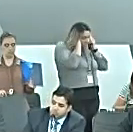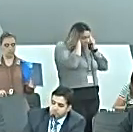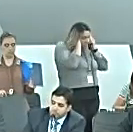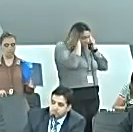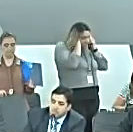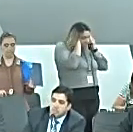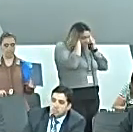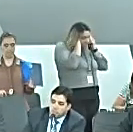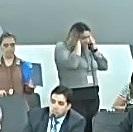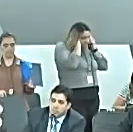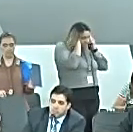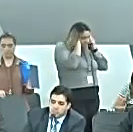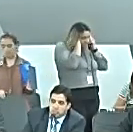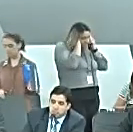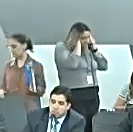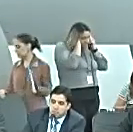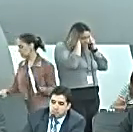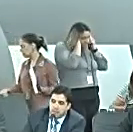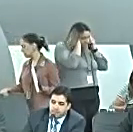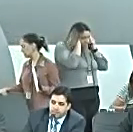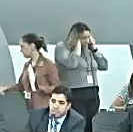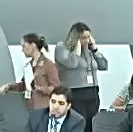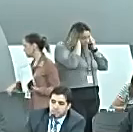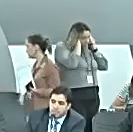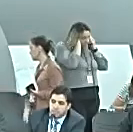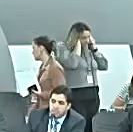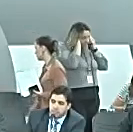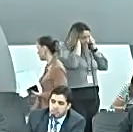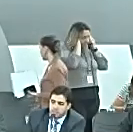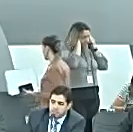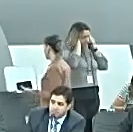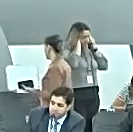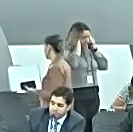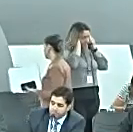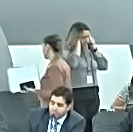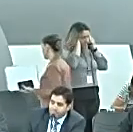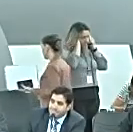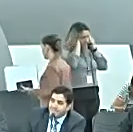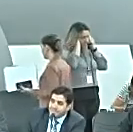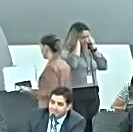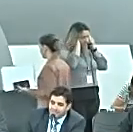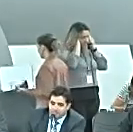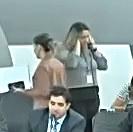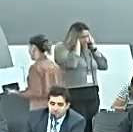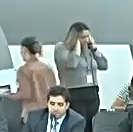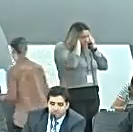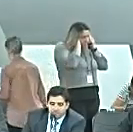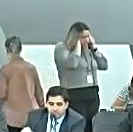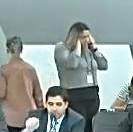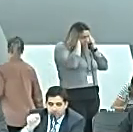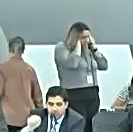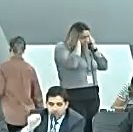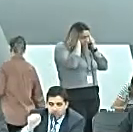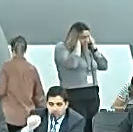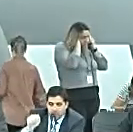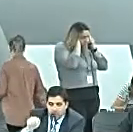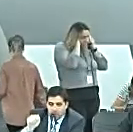diretores o que precisam de qualificação de treinamento é brincadeira e aí